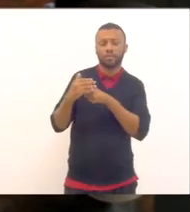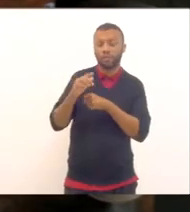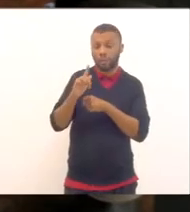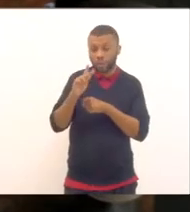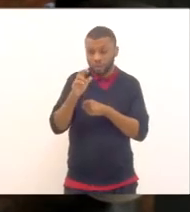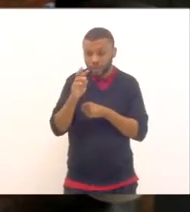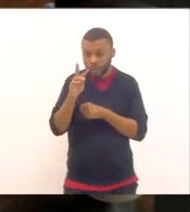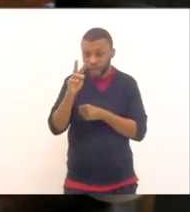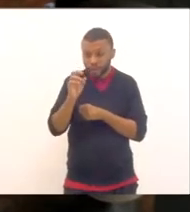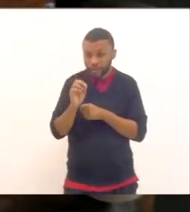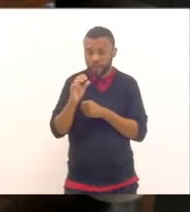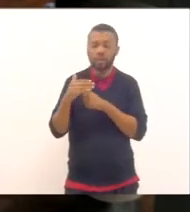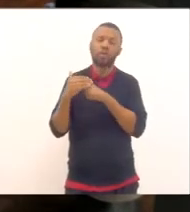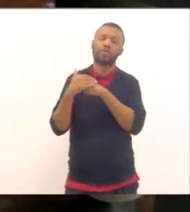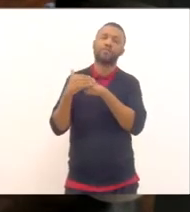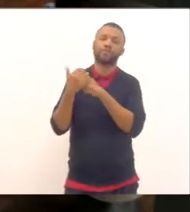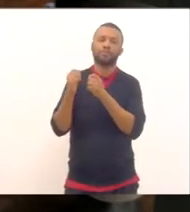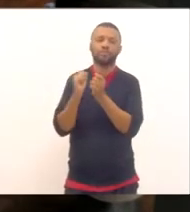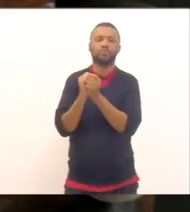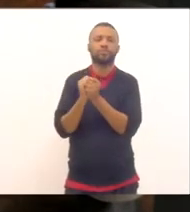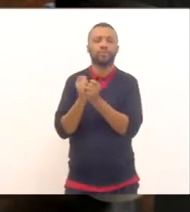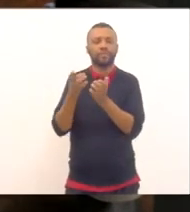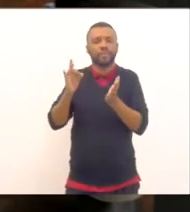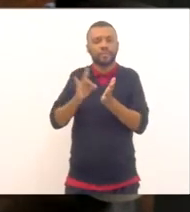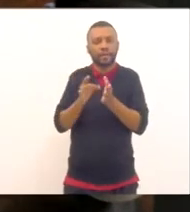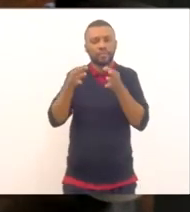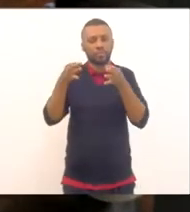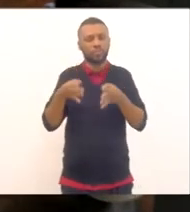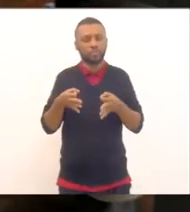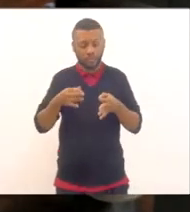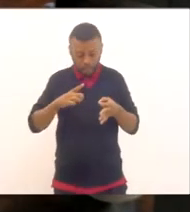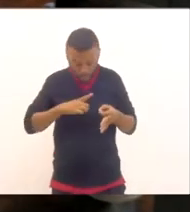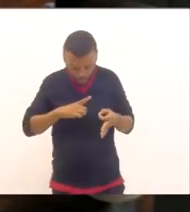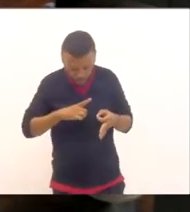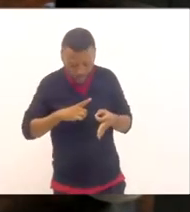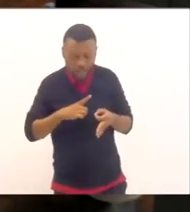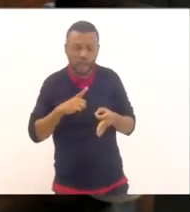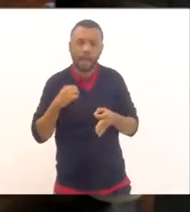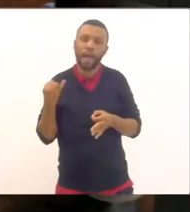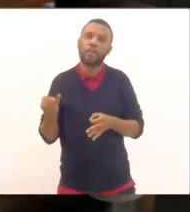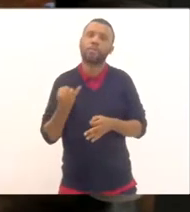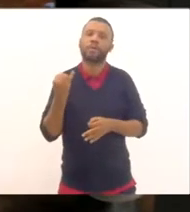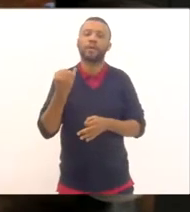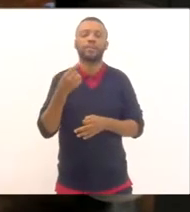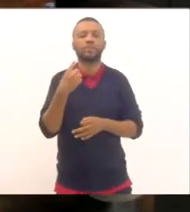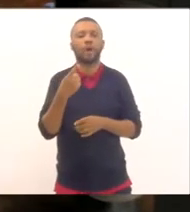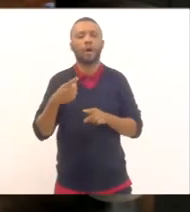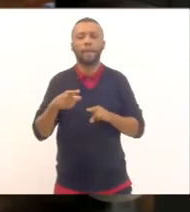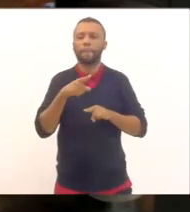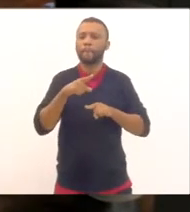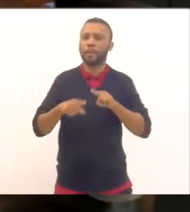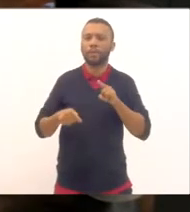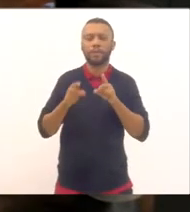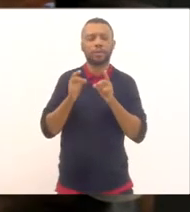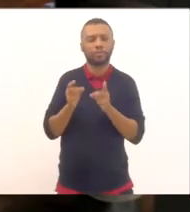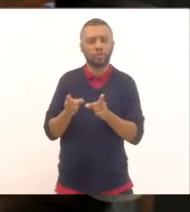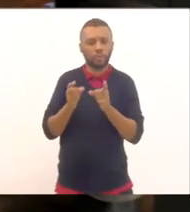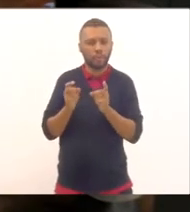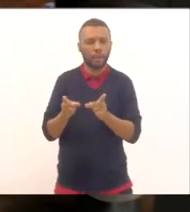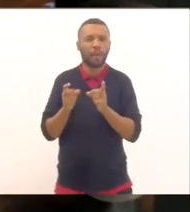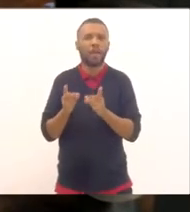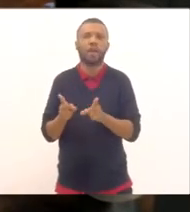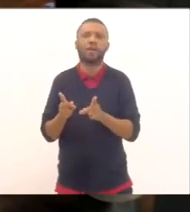realmente me convenceu da necessidade da proibição do Comércio